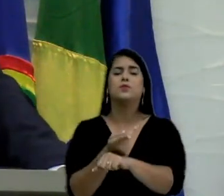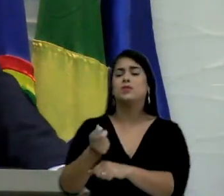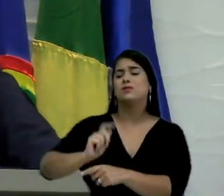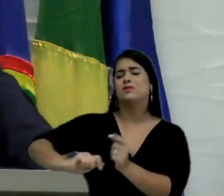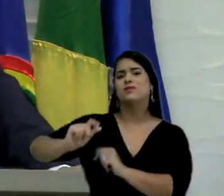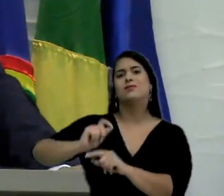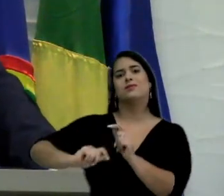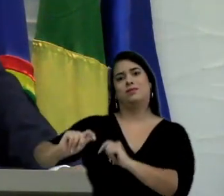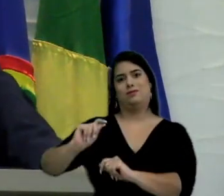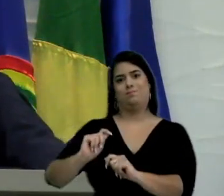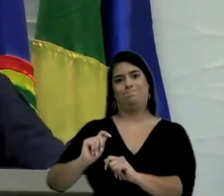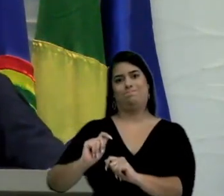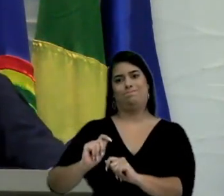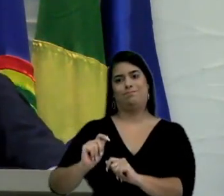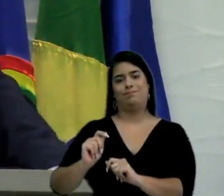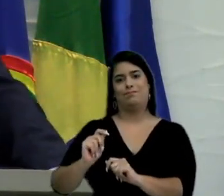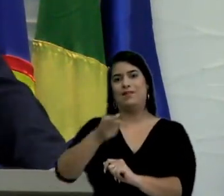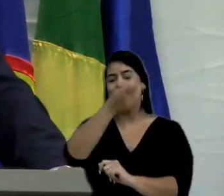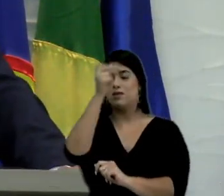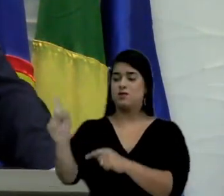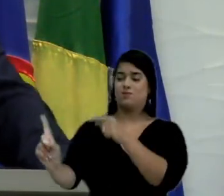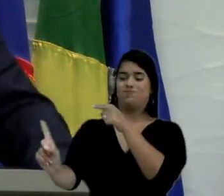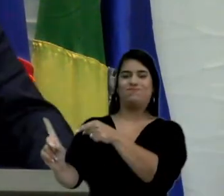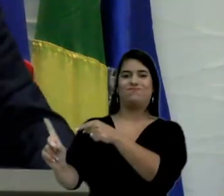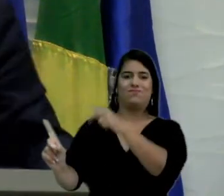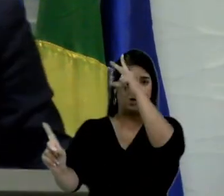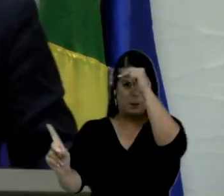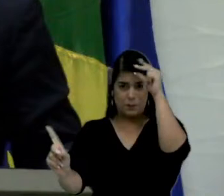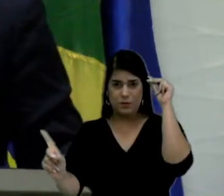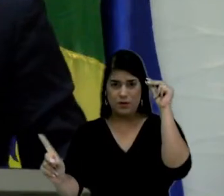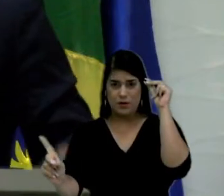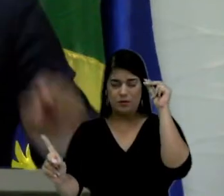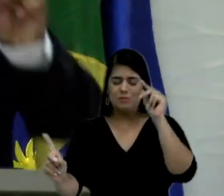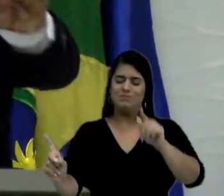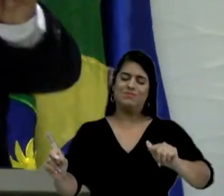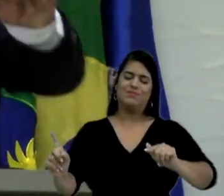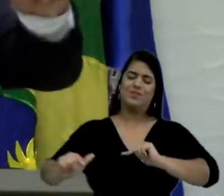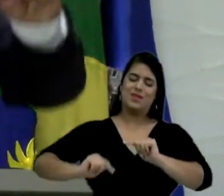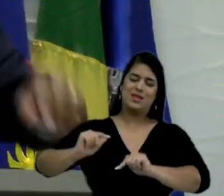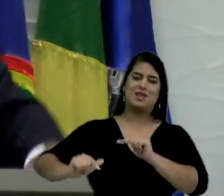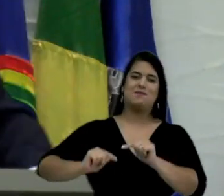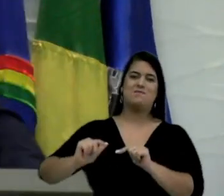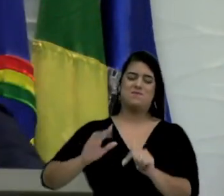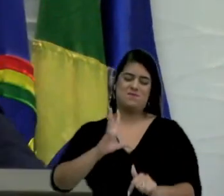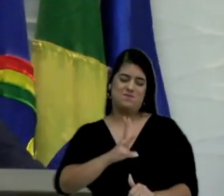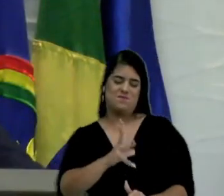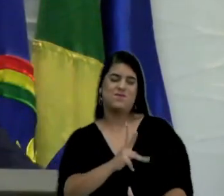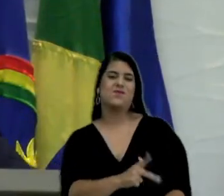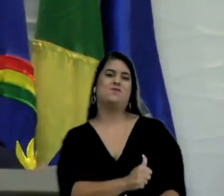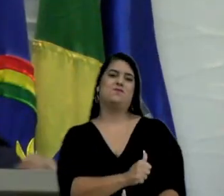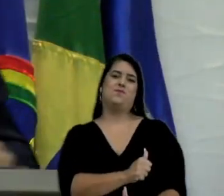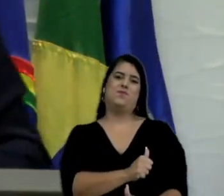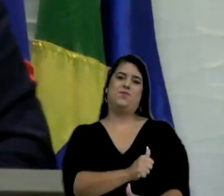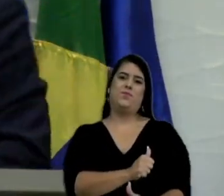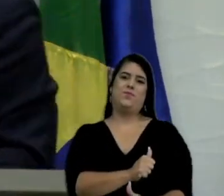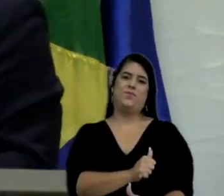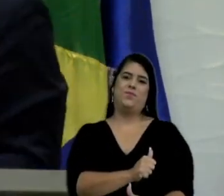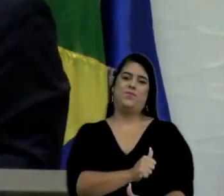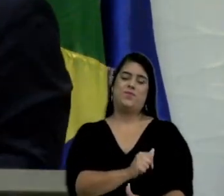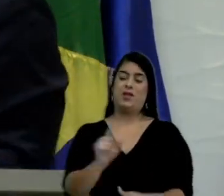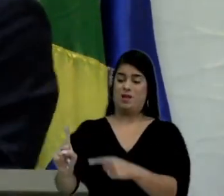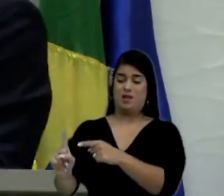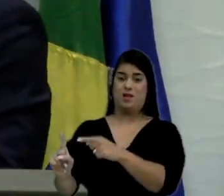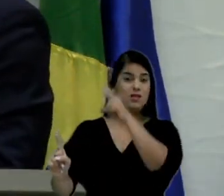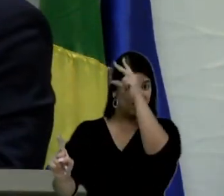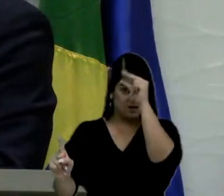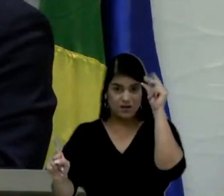esse sim trabalha para São Beto una esse trabalha com amor como eu estou aqui no primeiro mandato eu não